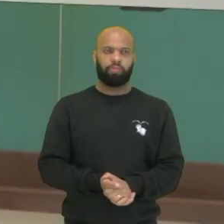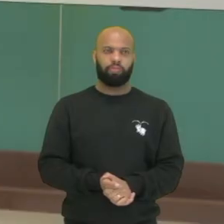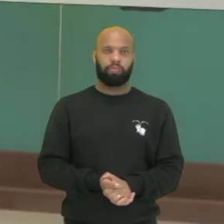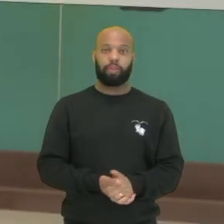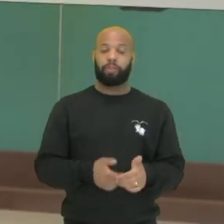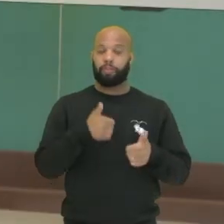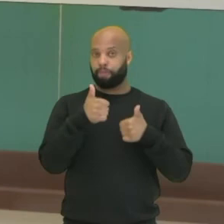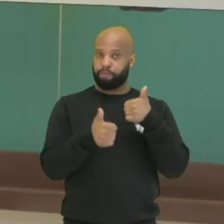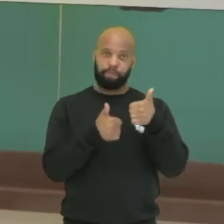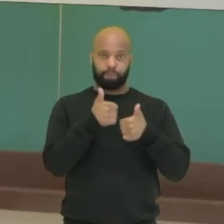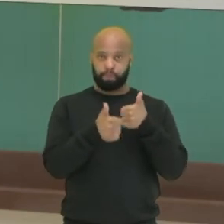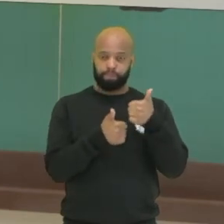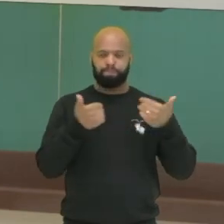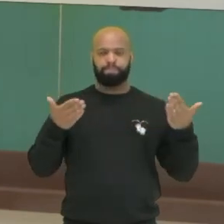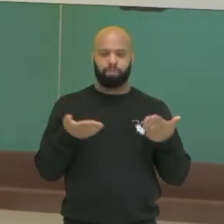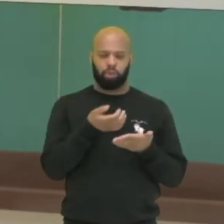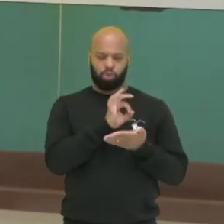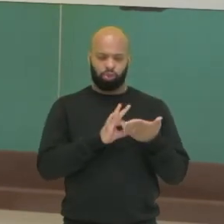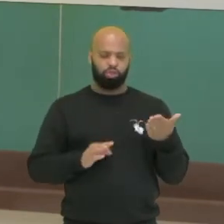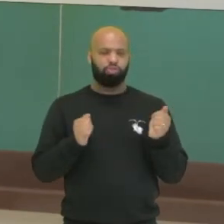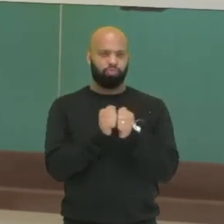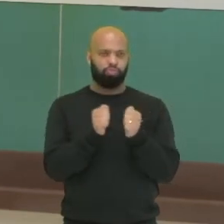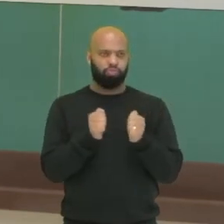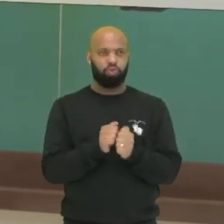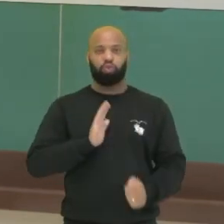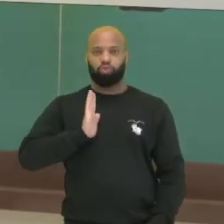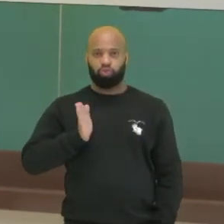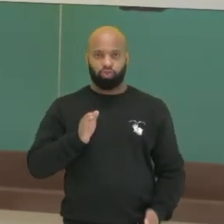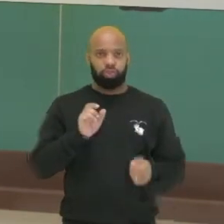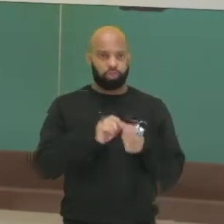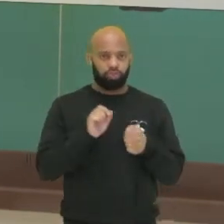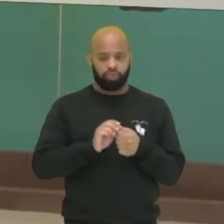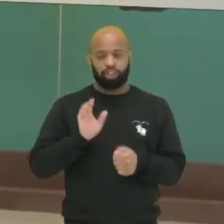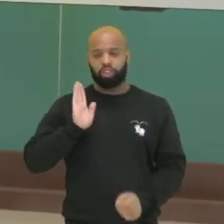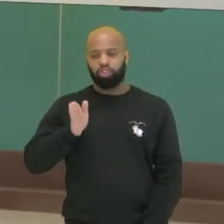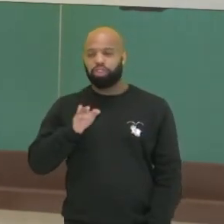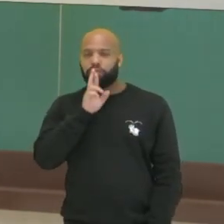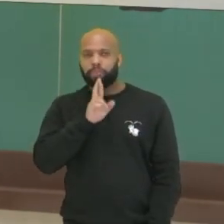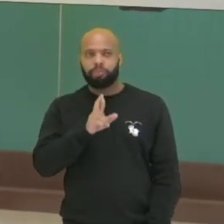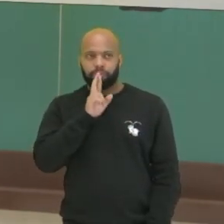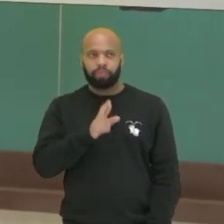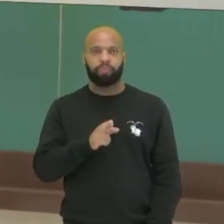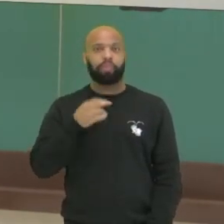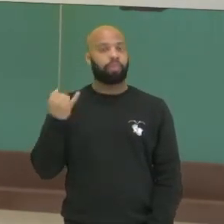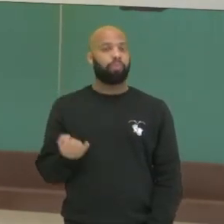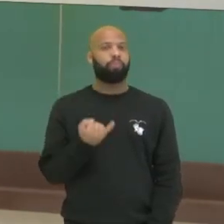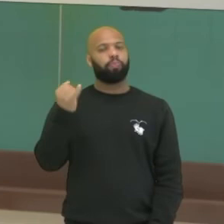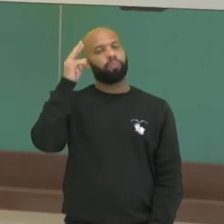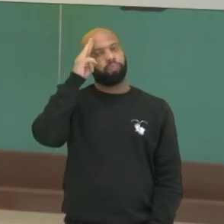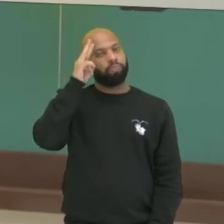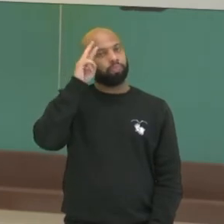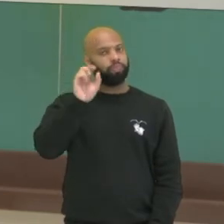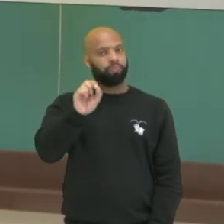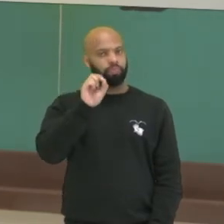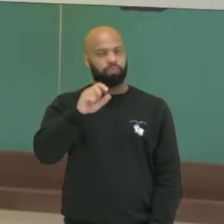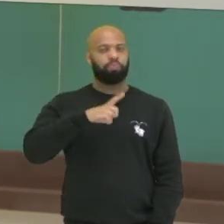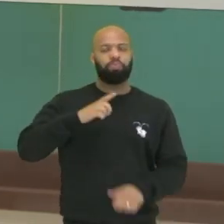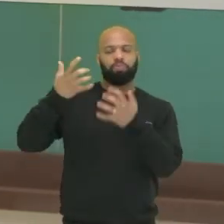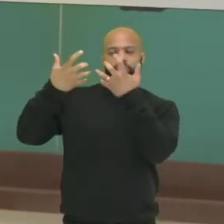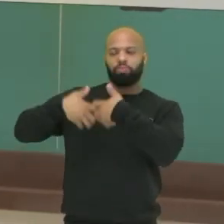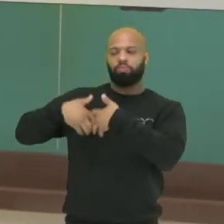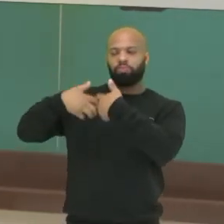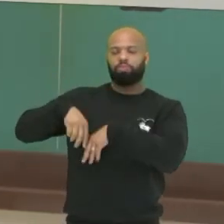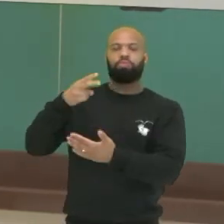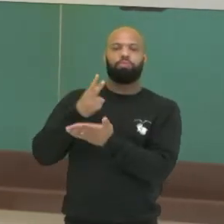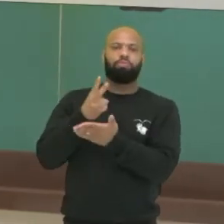Beleza, meu caro e minha cara? Vamos corrigir? Já fizeram? Já resolveram? Vamos lá, lembrando, raciocine